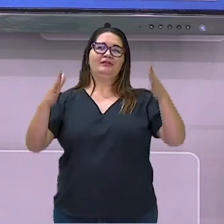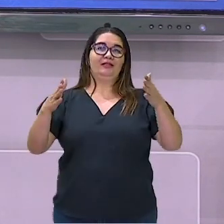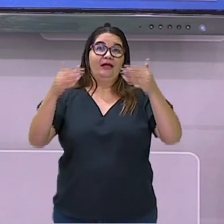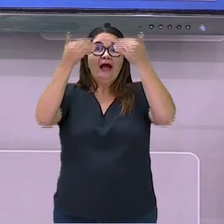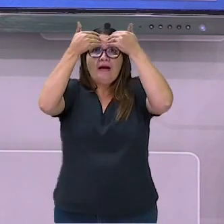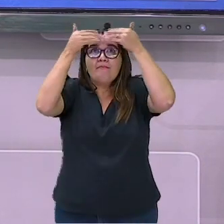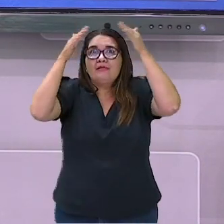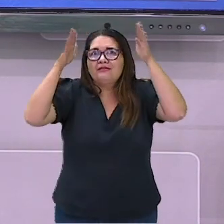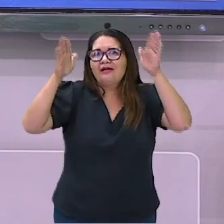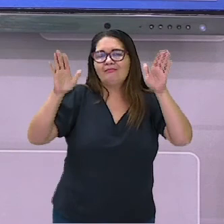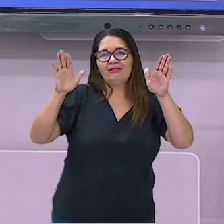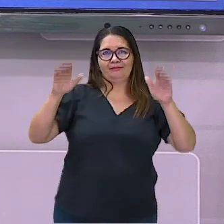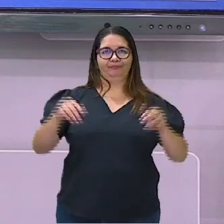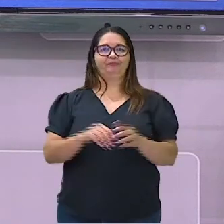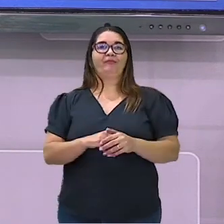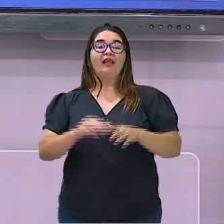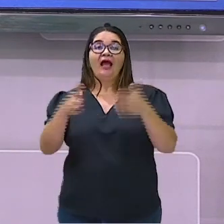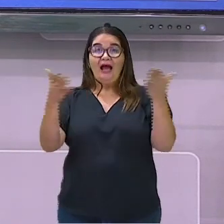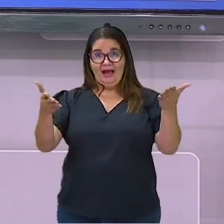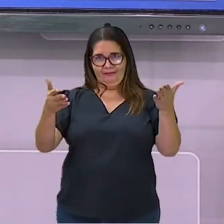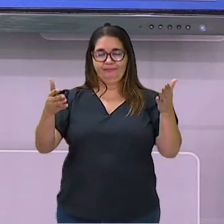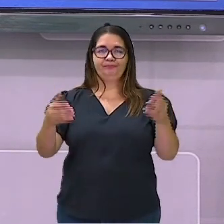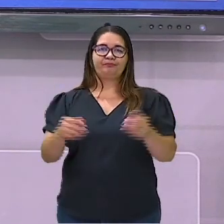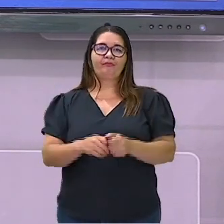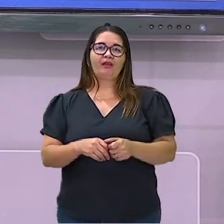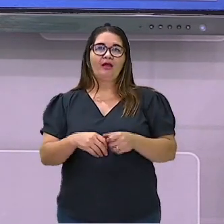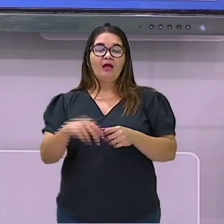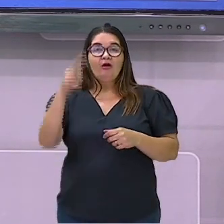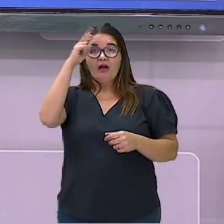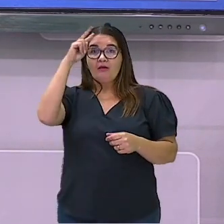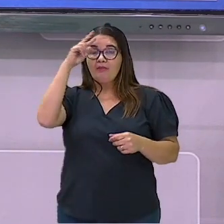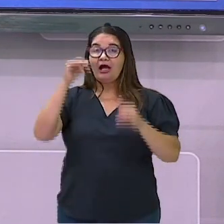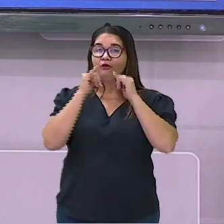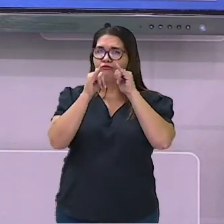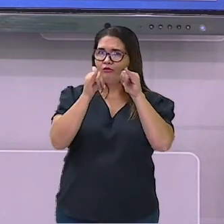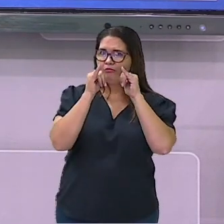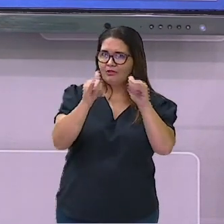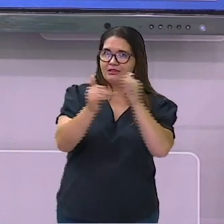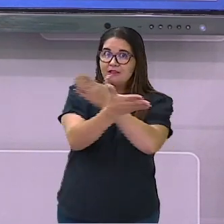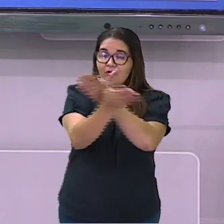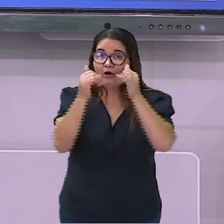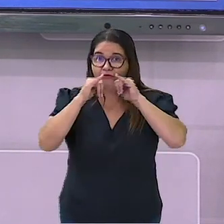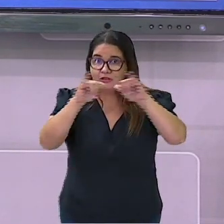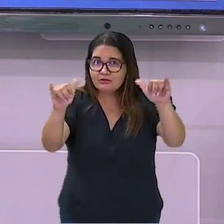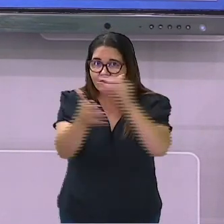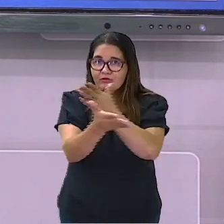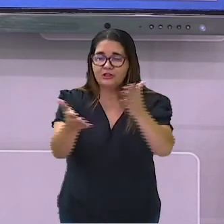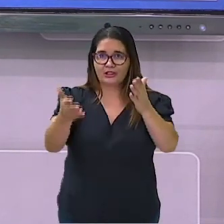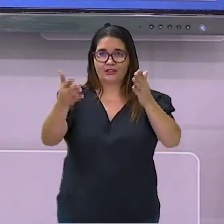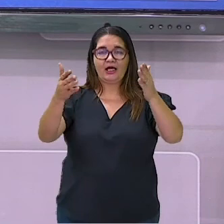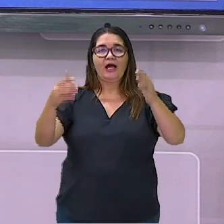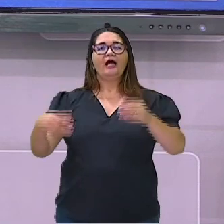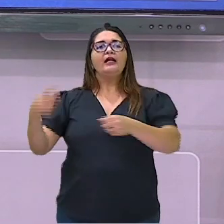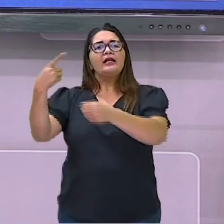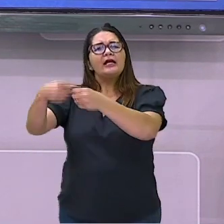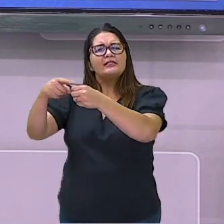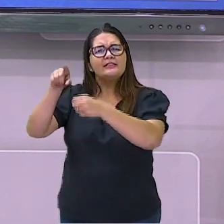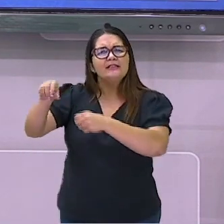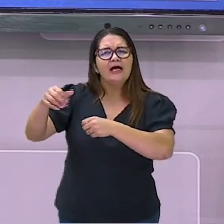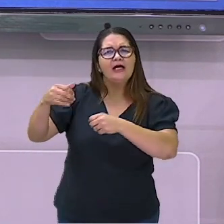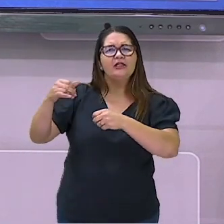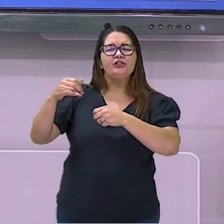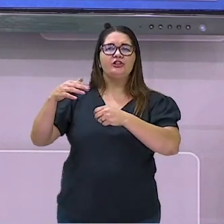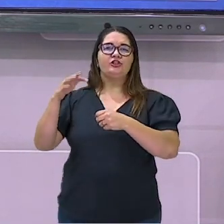A informação que eu ia trazer para vocês, não posso esquecer. Tocantins foi desmembrado de